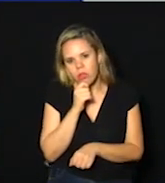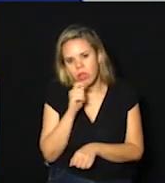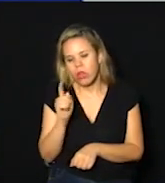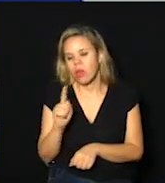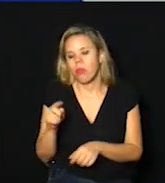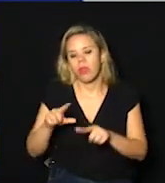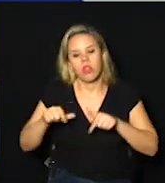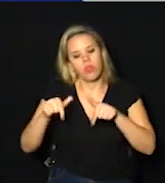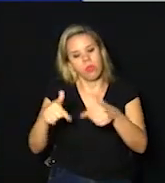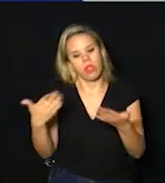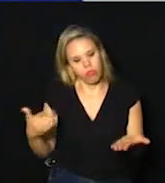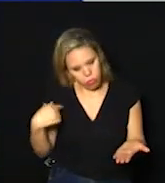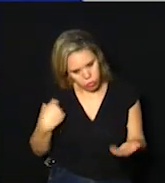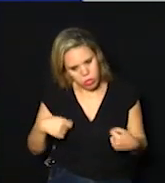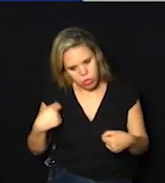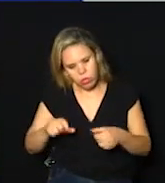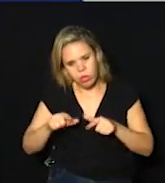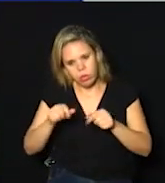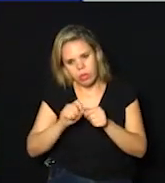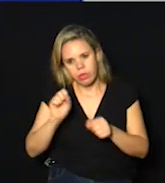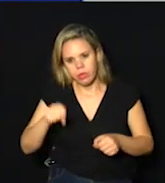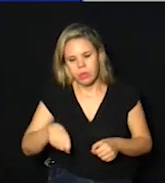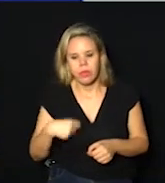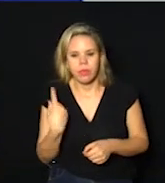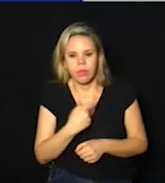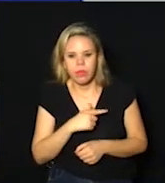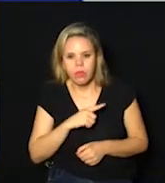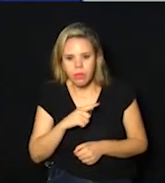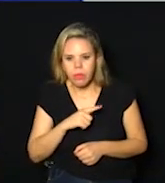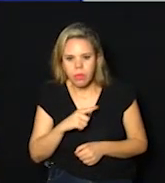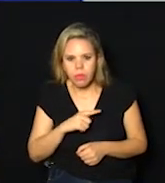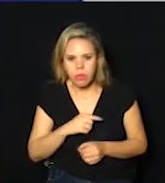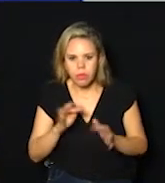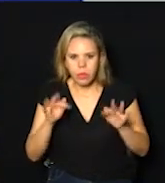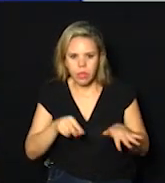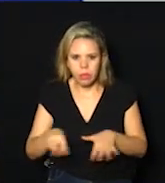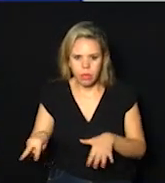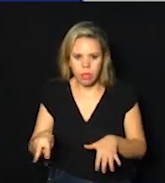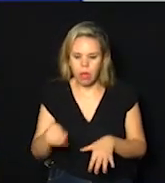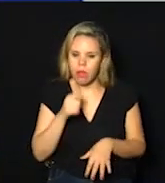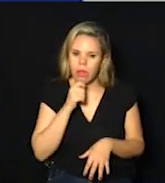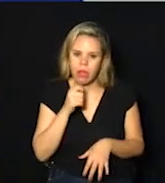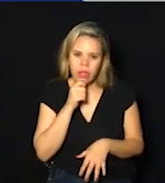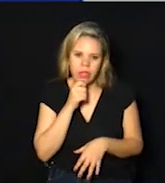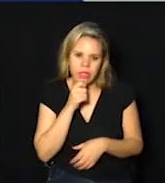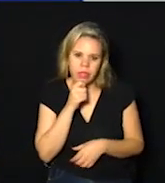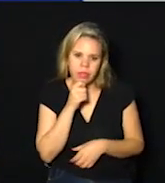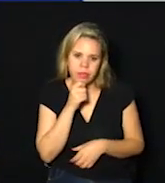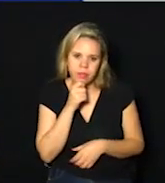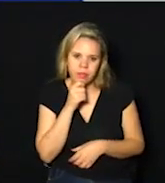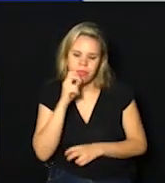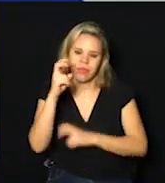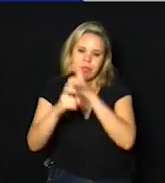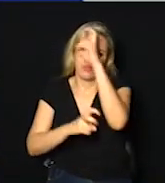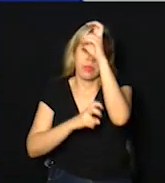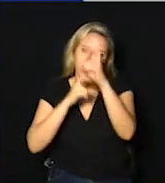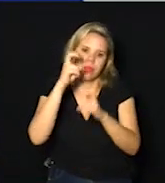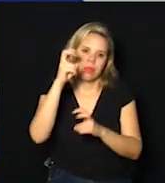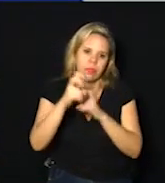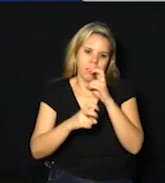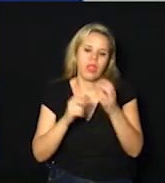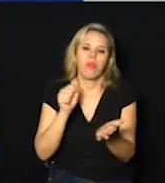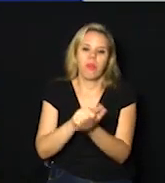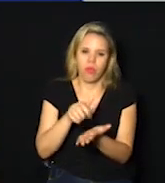tomar atitude, né? Então, nós teremos nesse final de semana ainda, nos parques, a